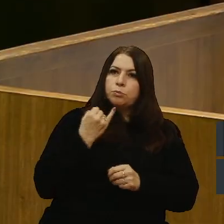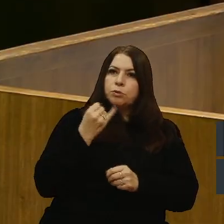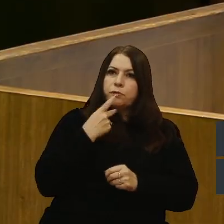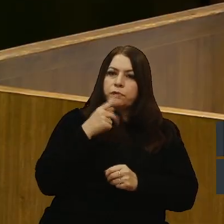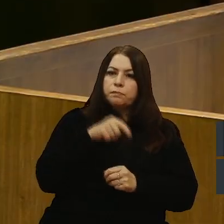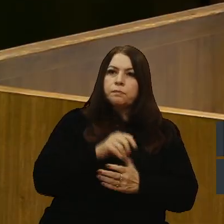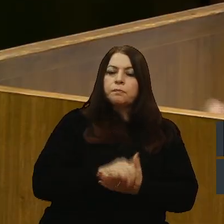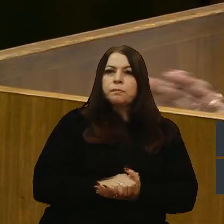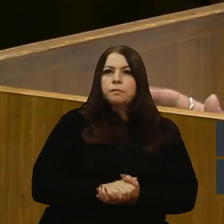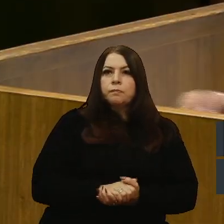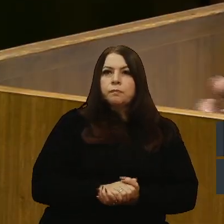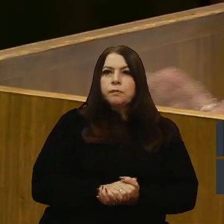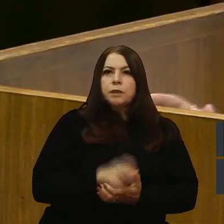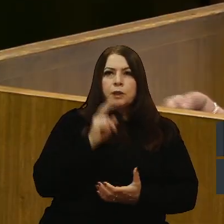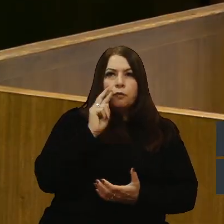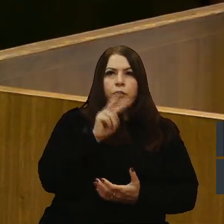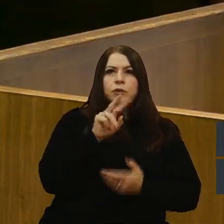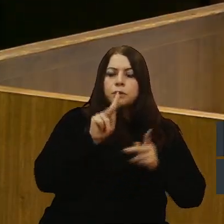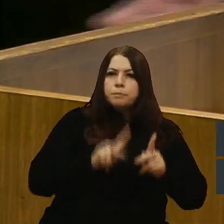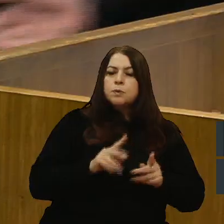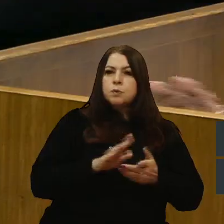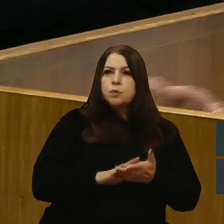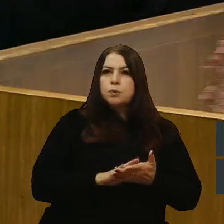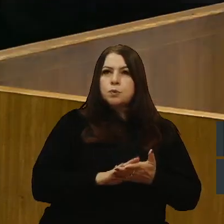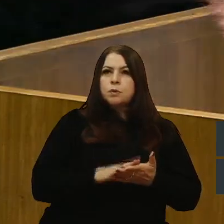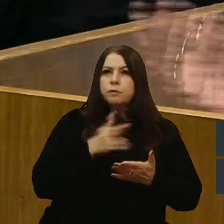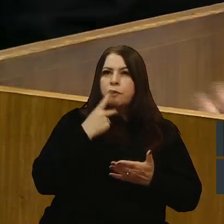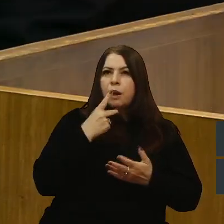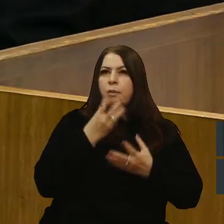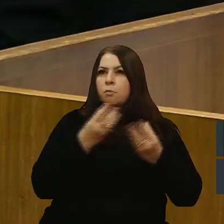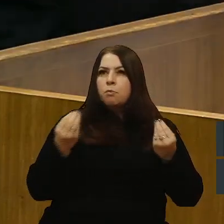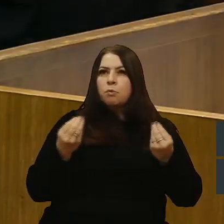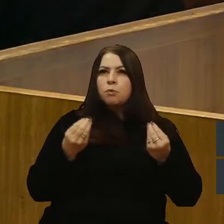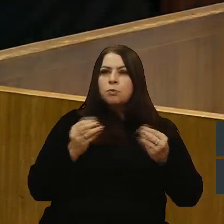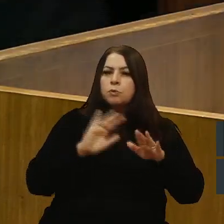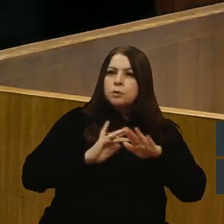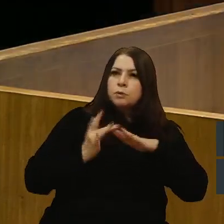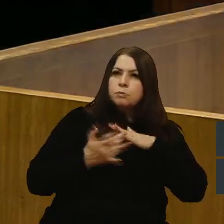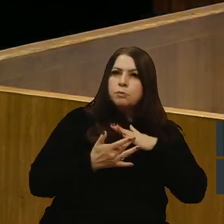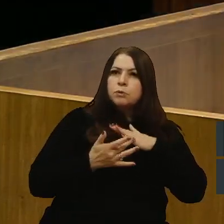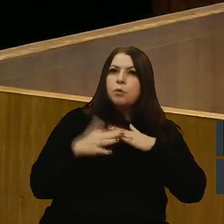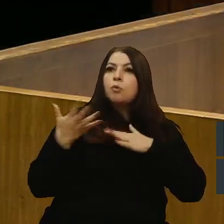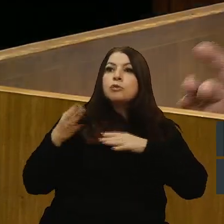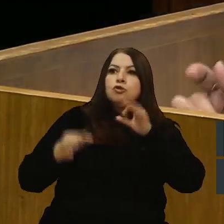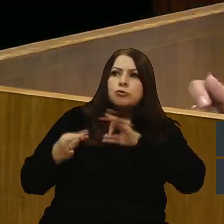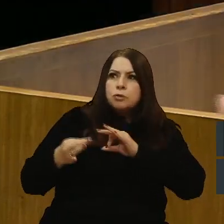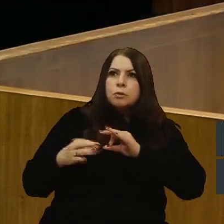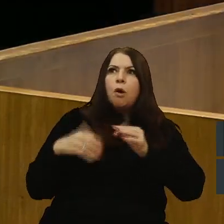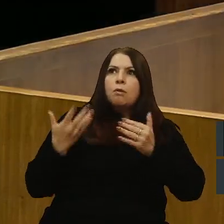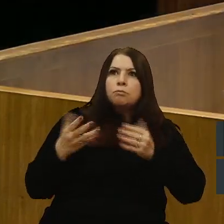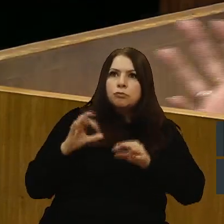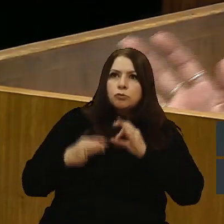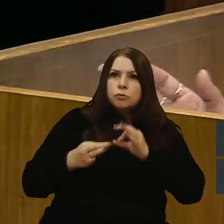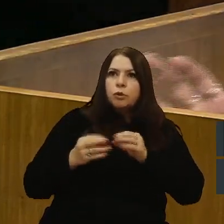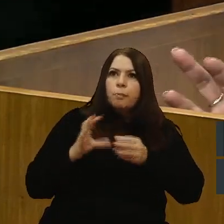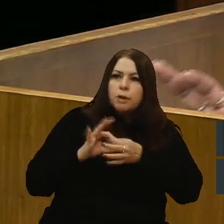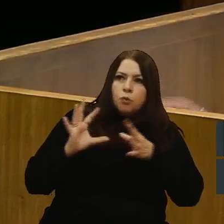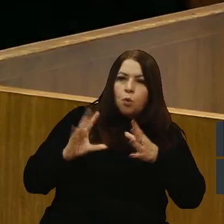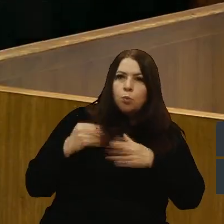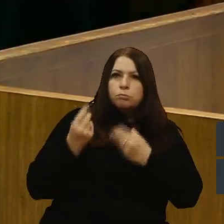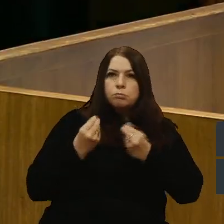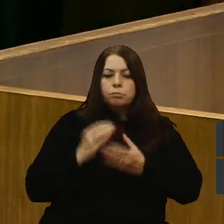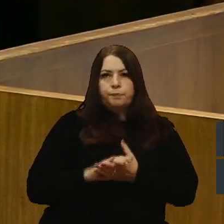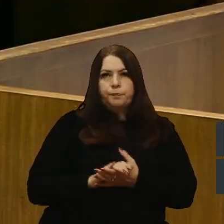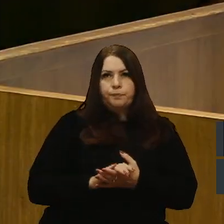falar aqui, e que eu vejo as pessoas citar muito, né, em rede social: cadê a justiça? Mas como é que ele está solto e